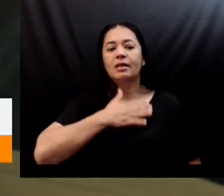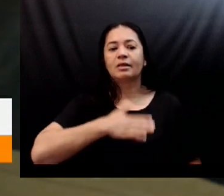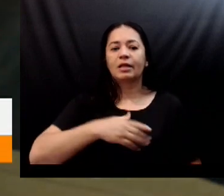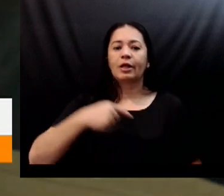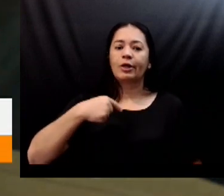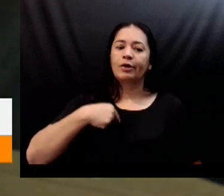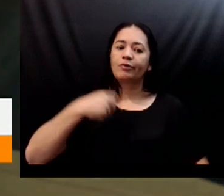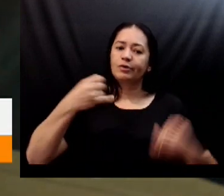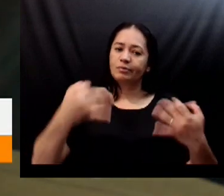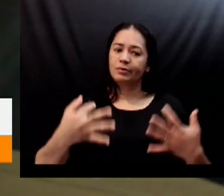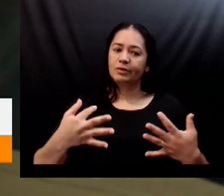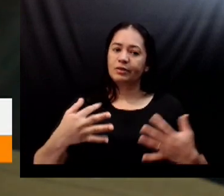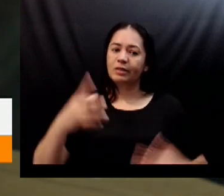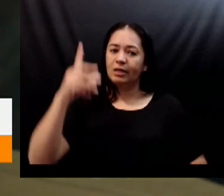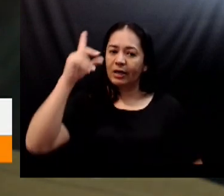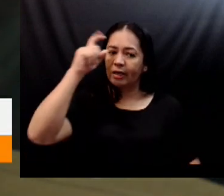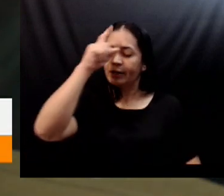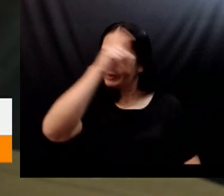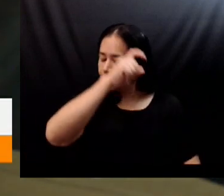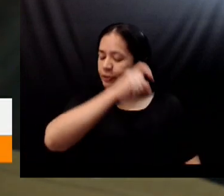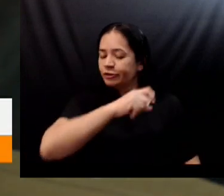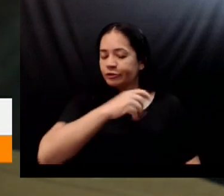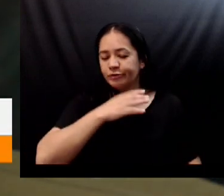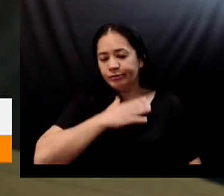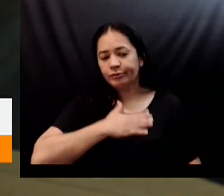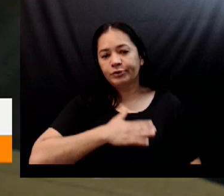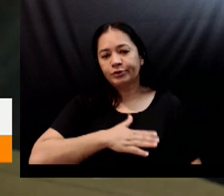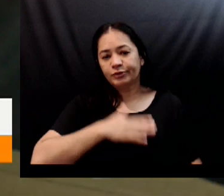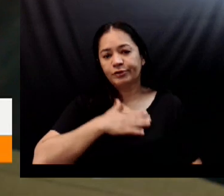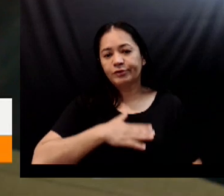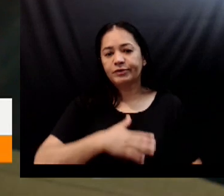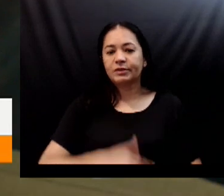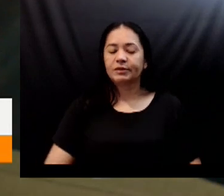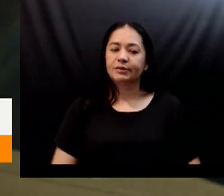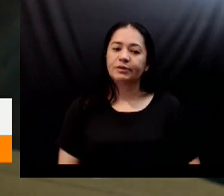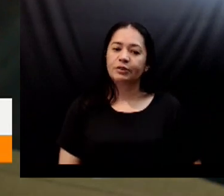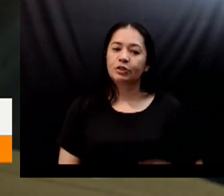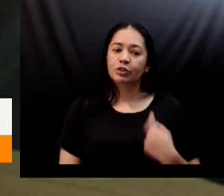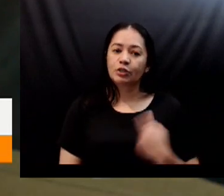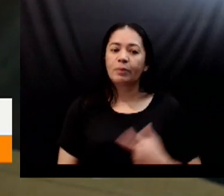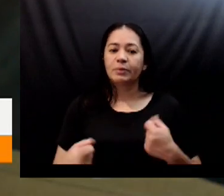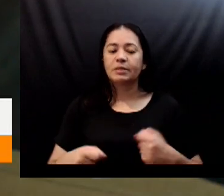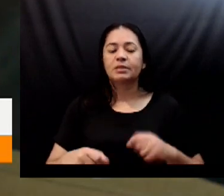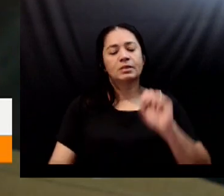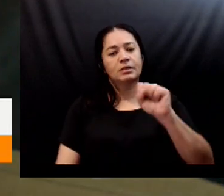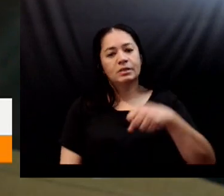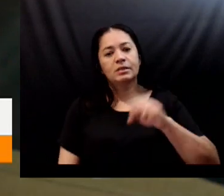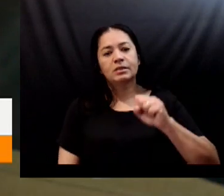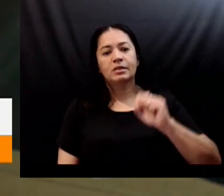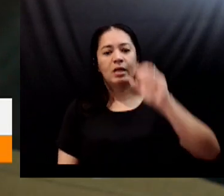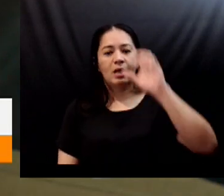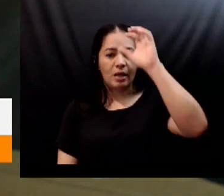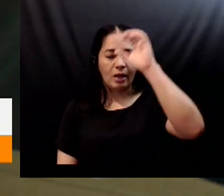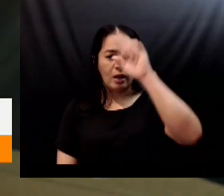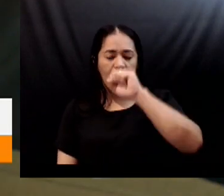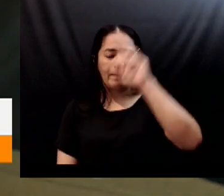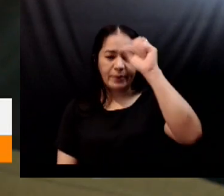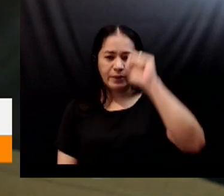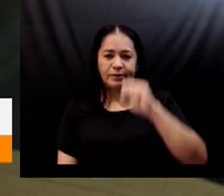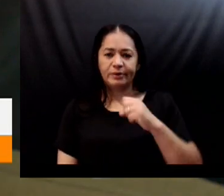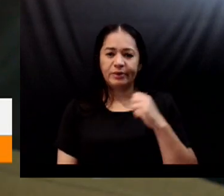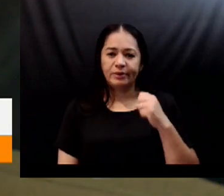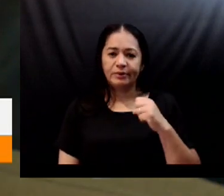é difícil descansar. É complicado descansar. A gente precisa, assim, reaprender, né, porque em algum momento a